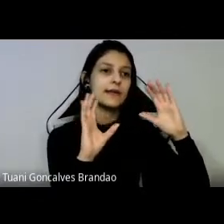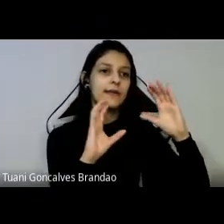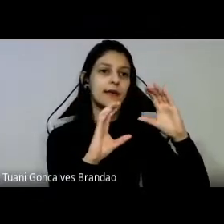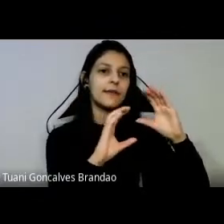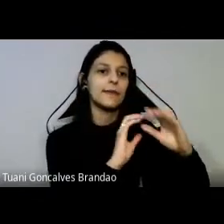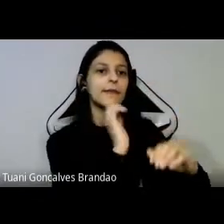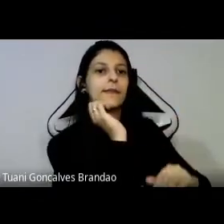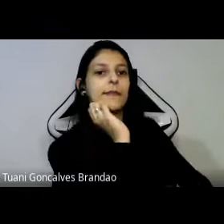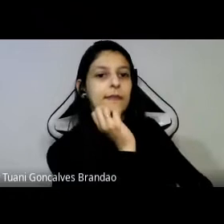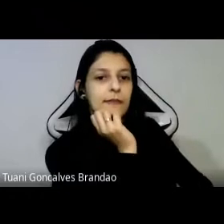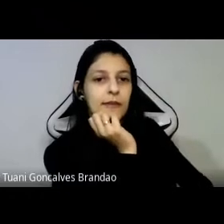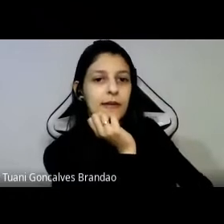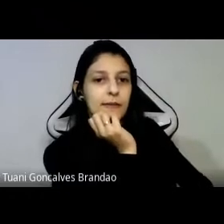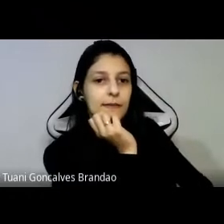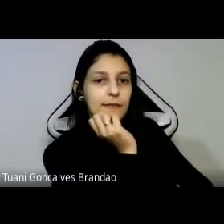apenas.